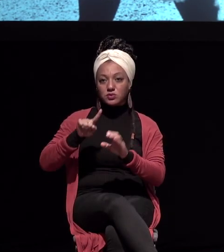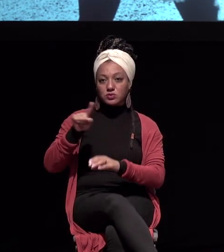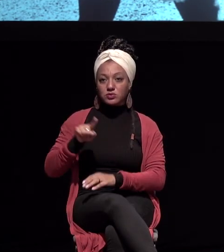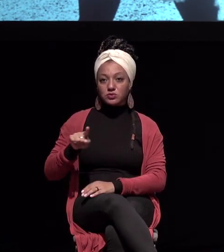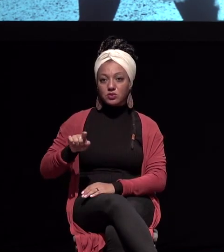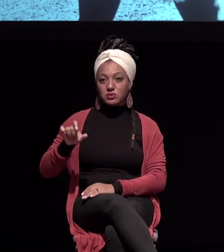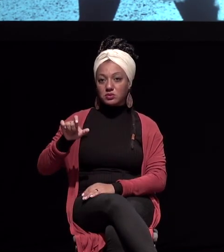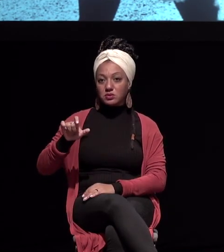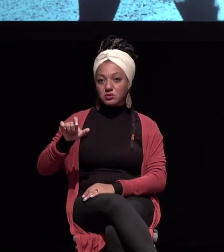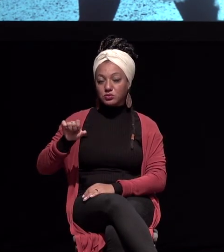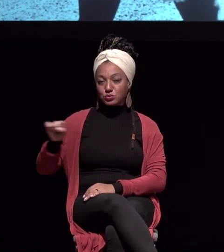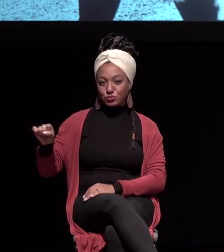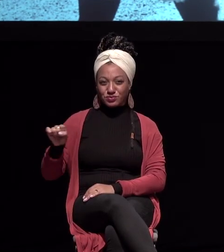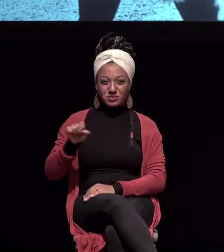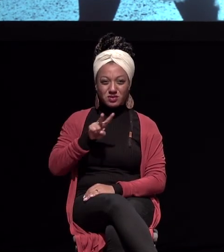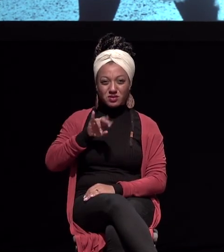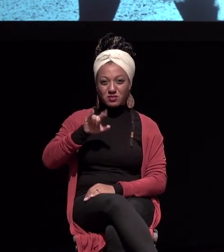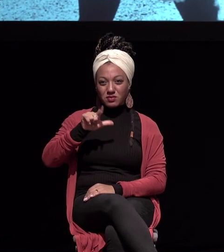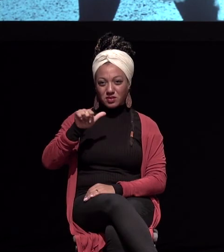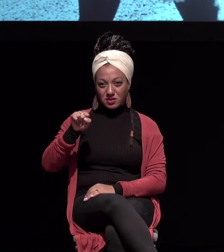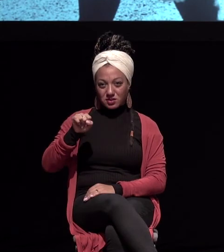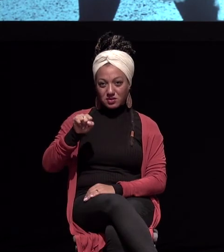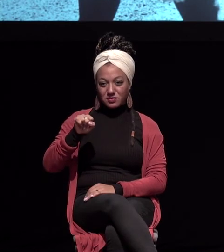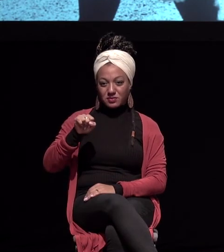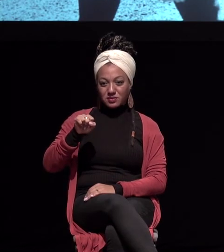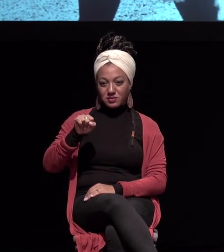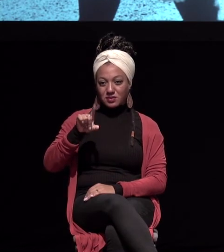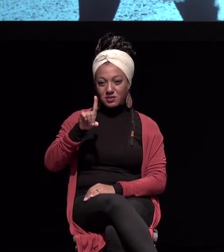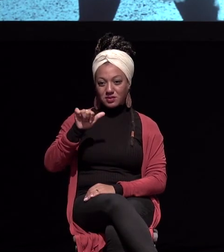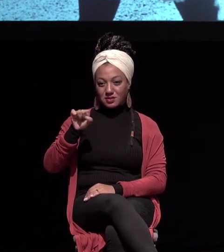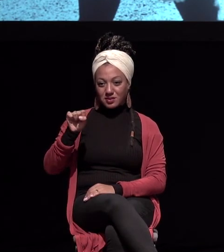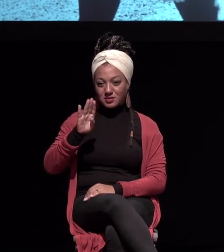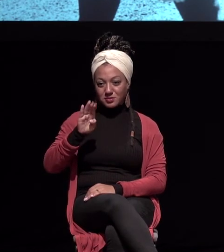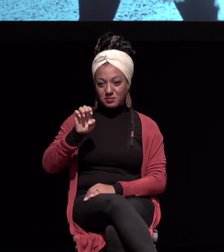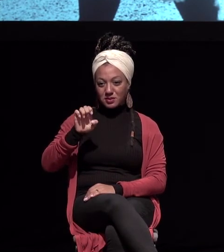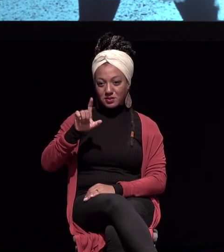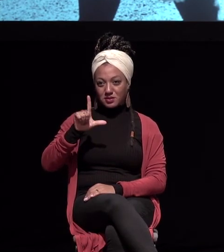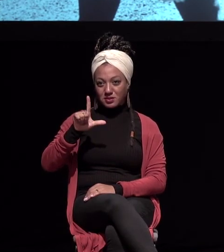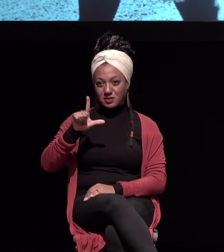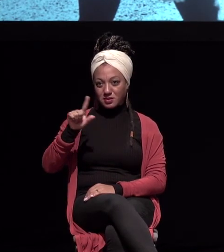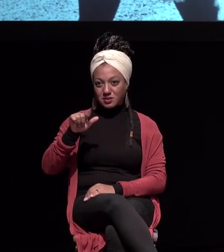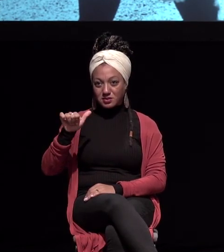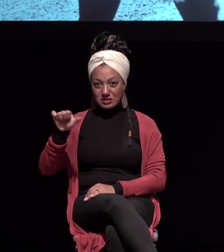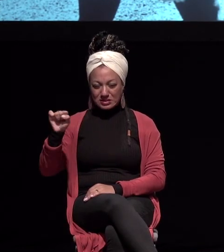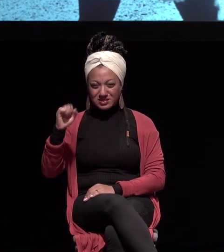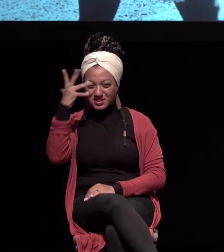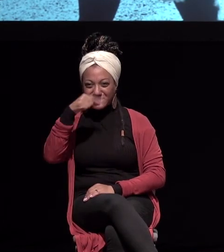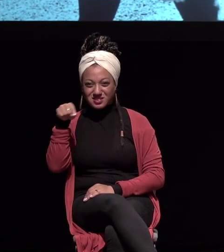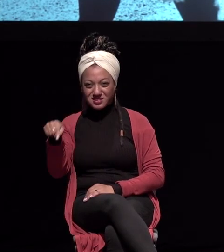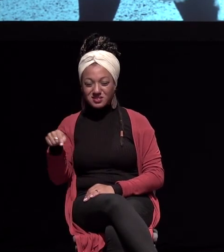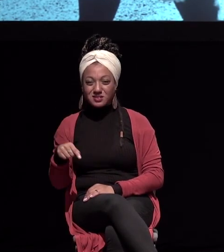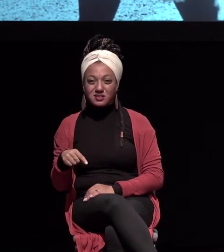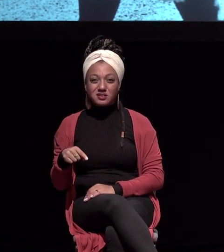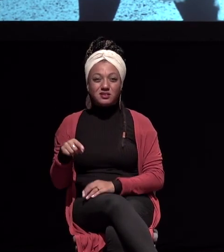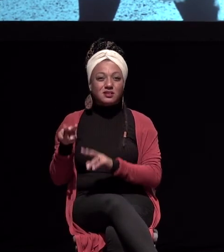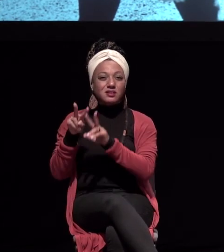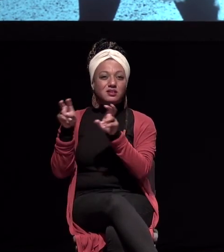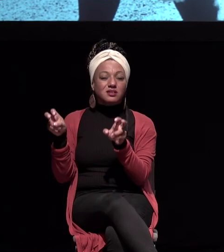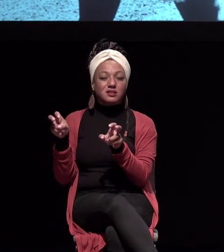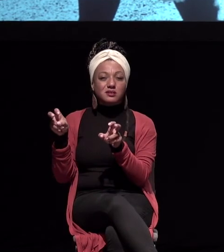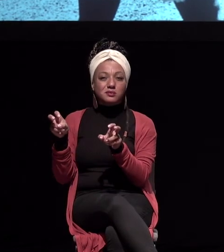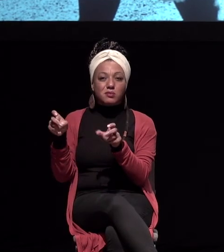das Belezas. Né? A gente está falando de diálogos sobre territórios e resistências